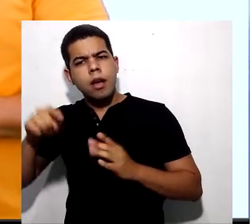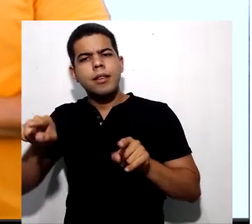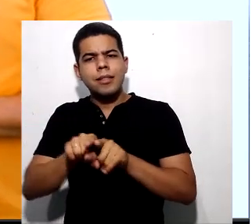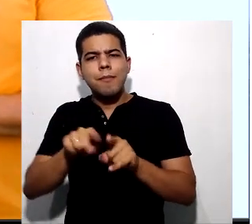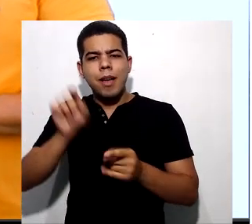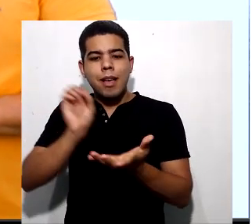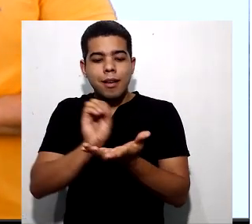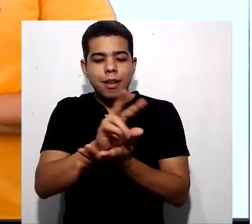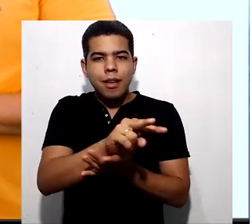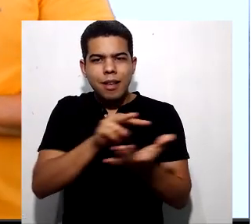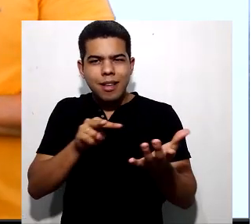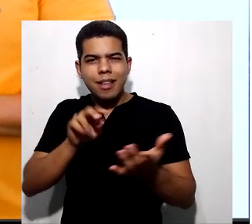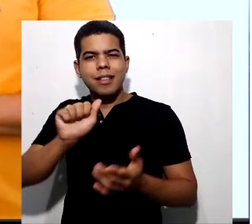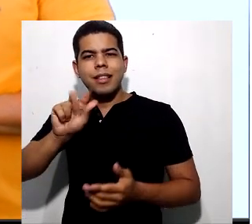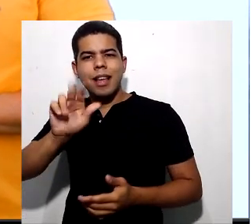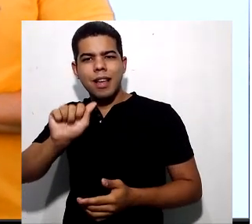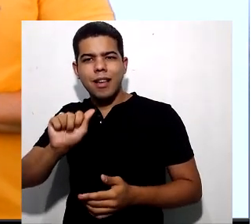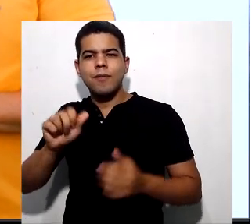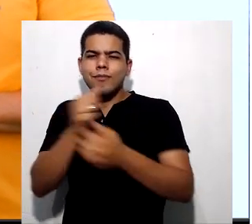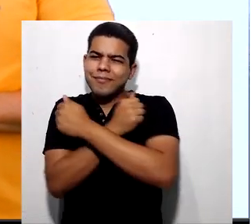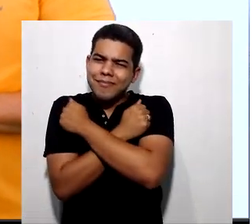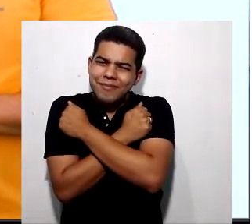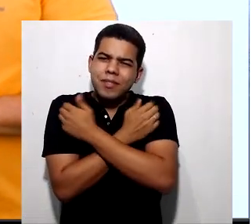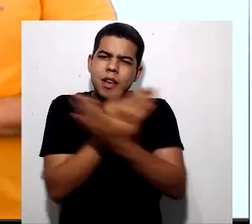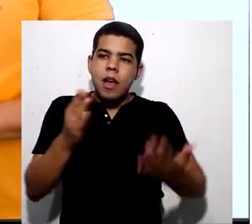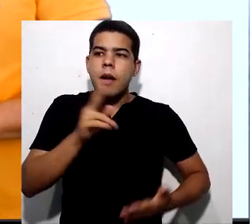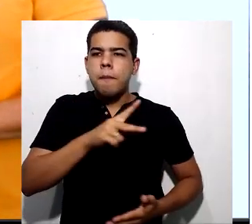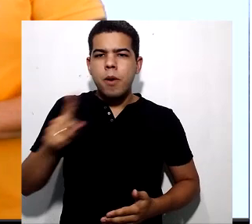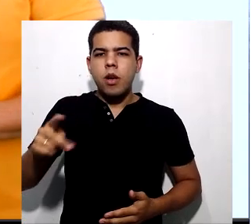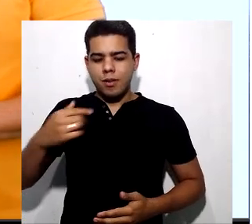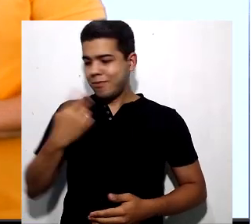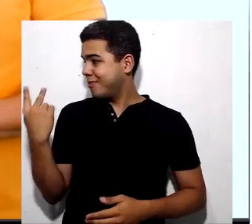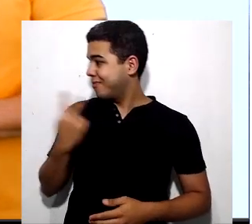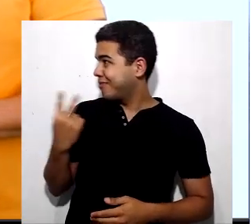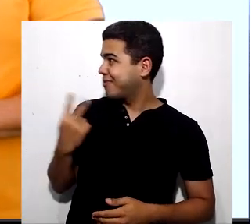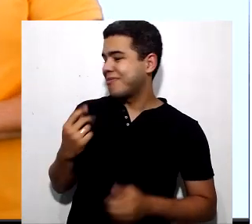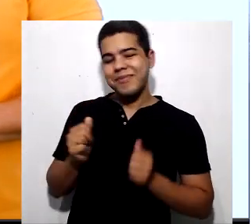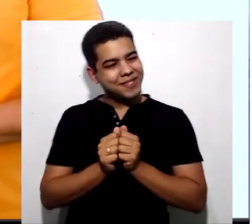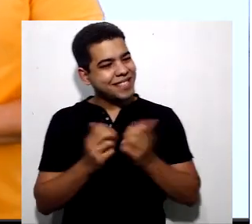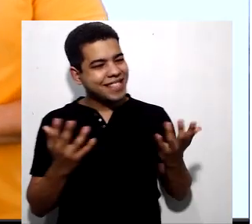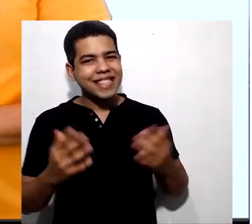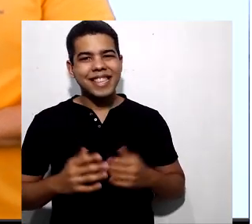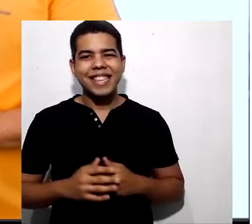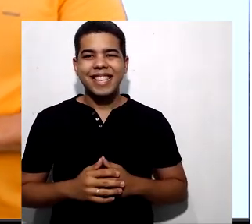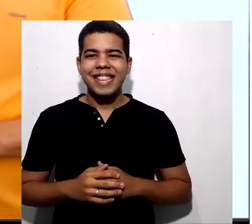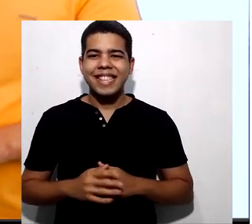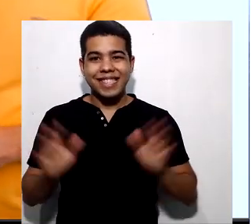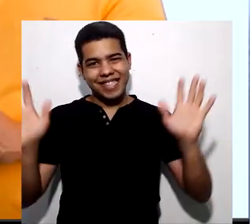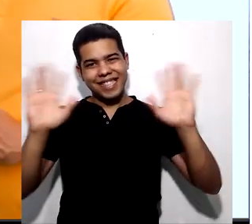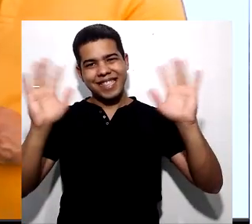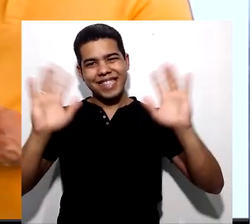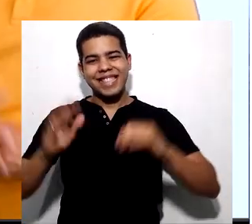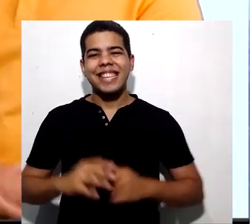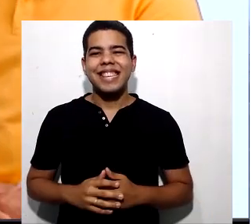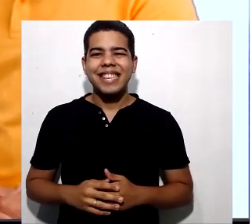no EducaPE e no AVA. Um forte abraço aos professores Robson, Anselmo Tavares e Samuel Lira. Até mais, pessoal.